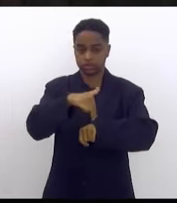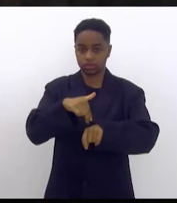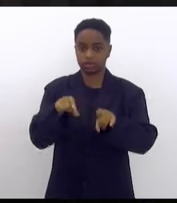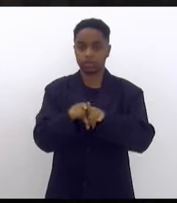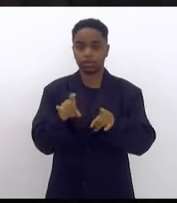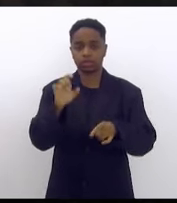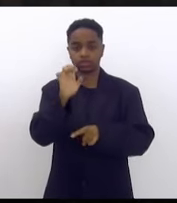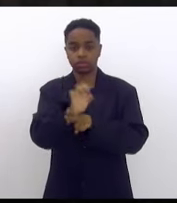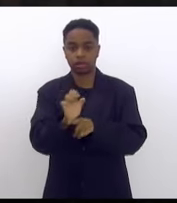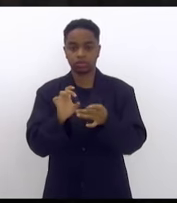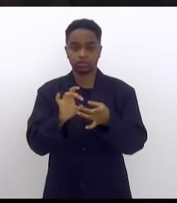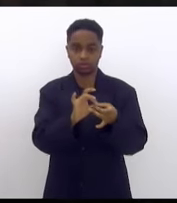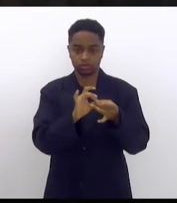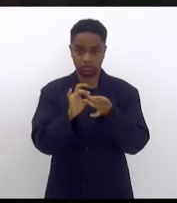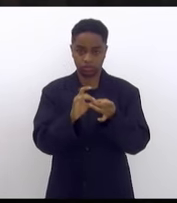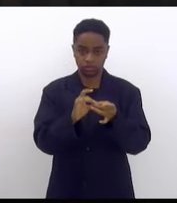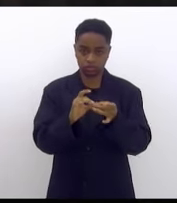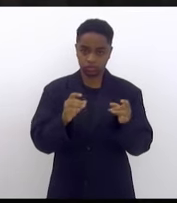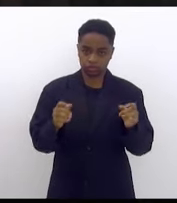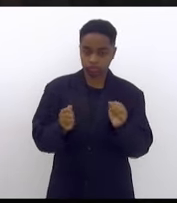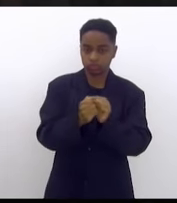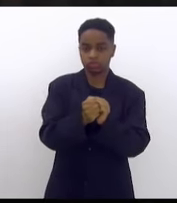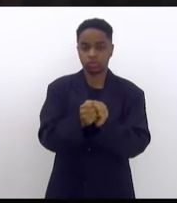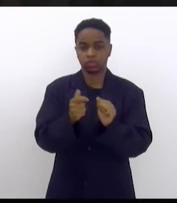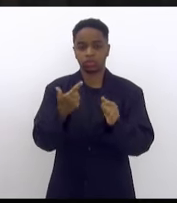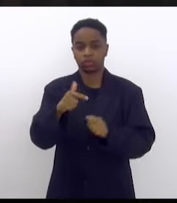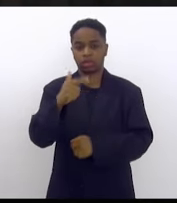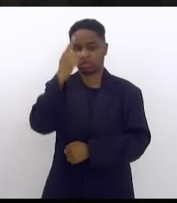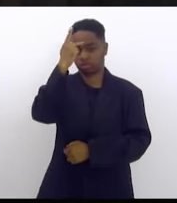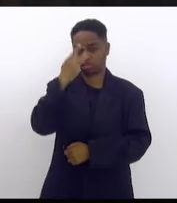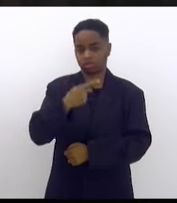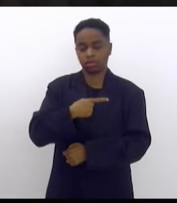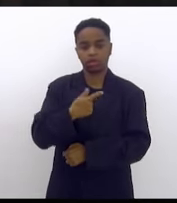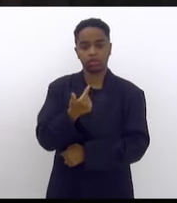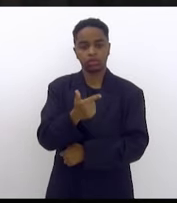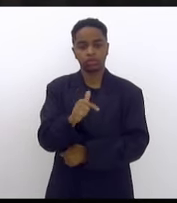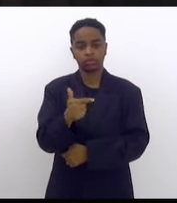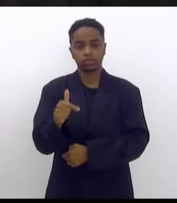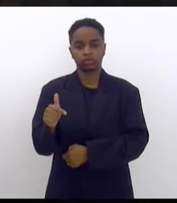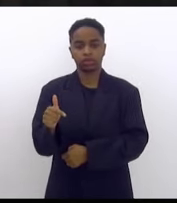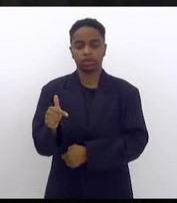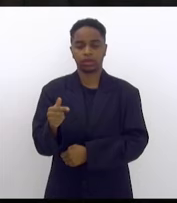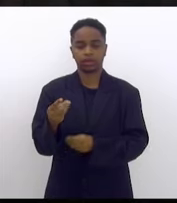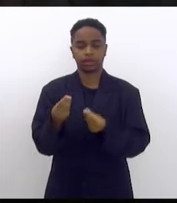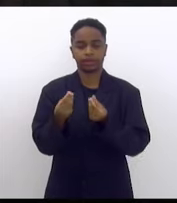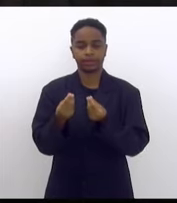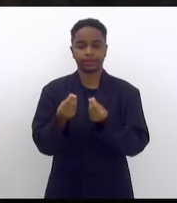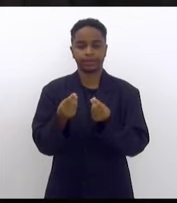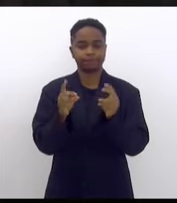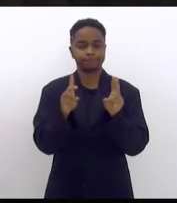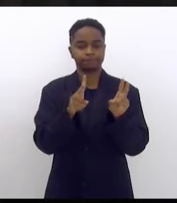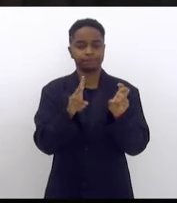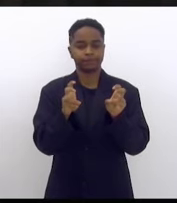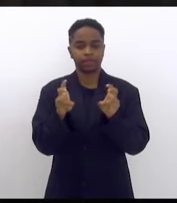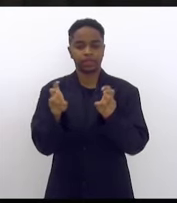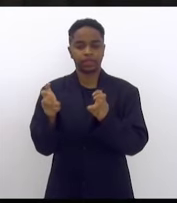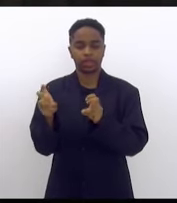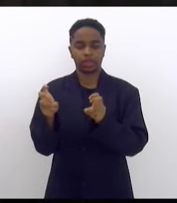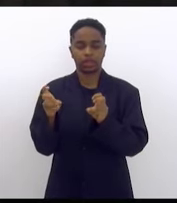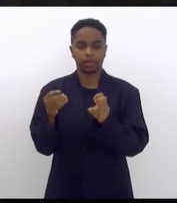se reúnem, sem vaidade, sem essas questões